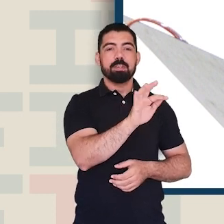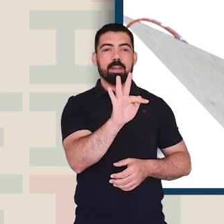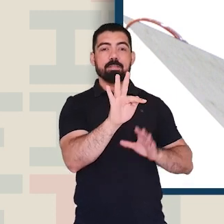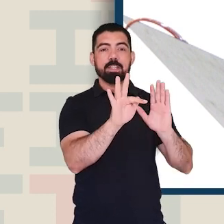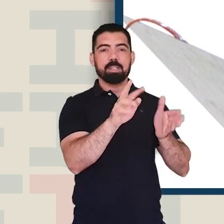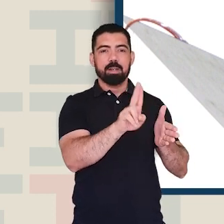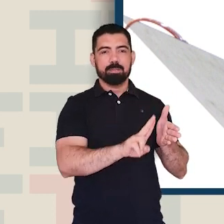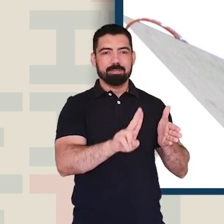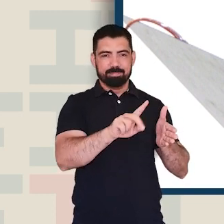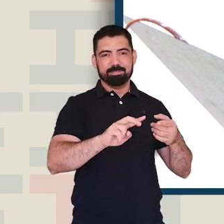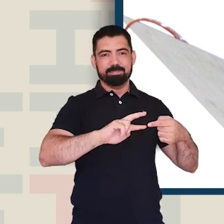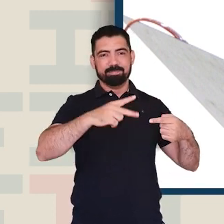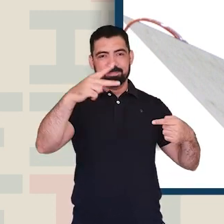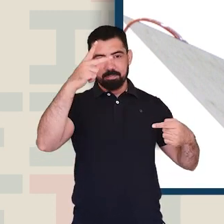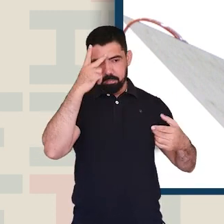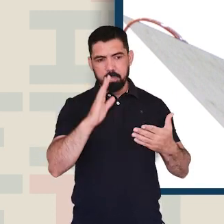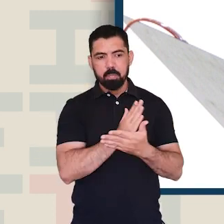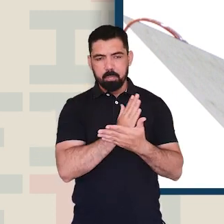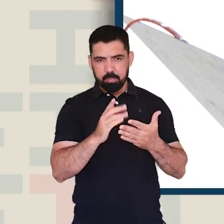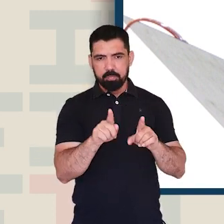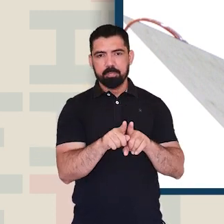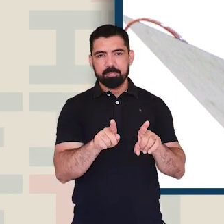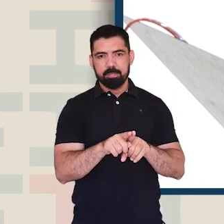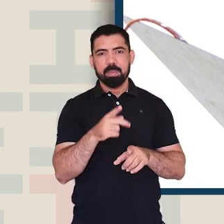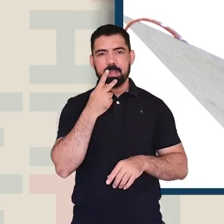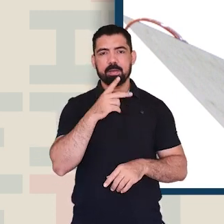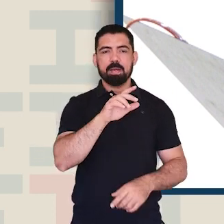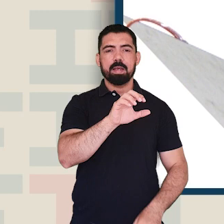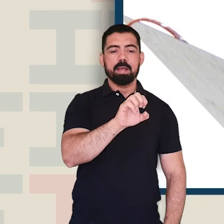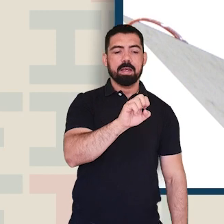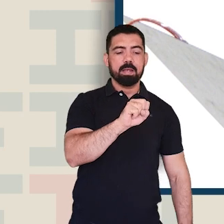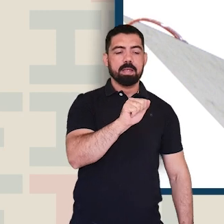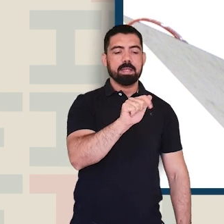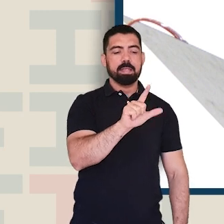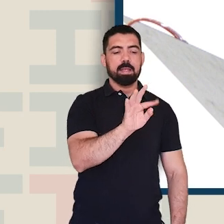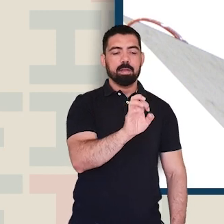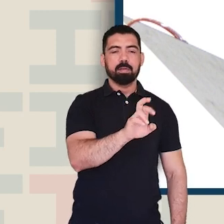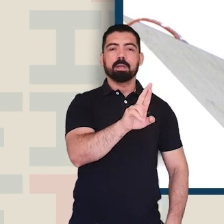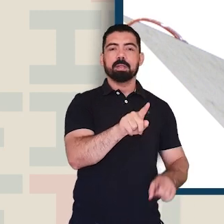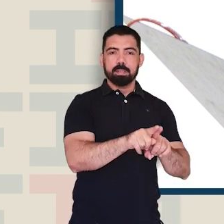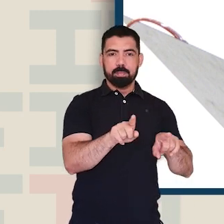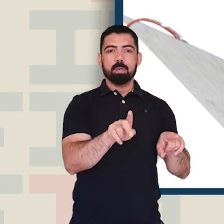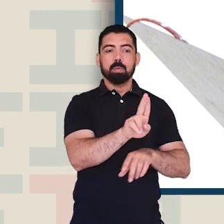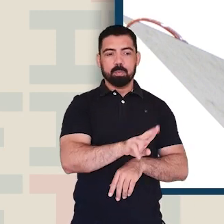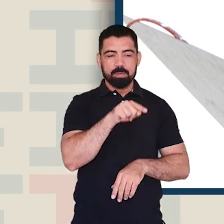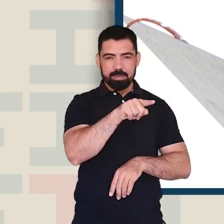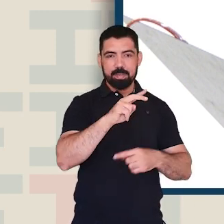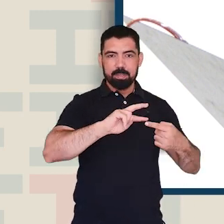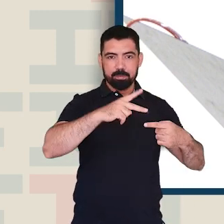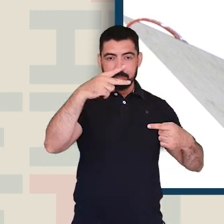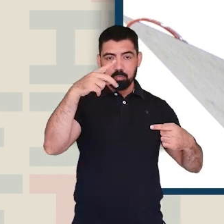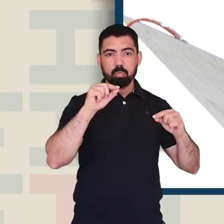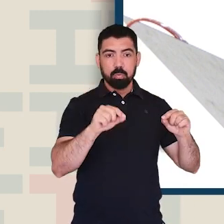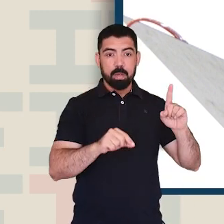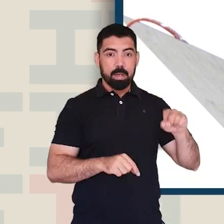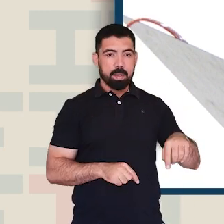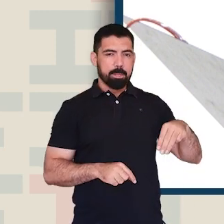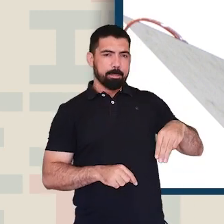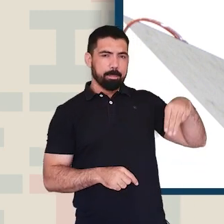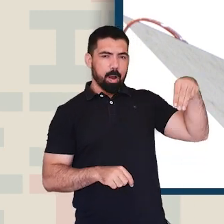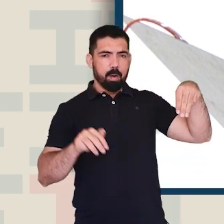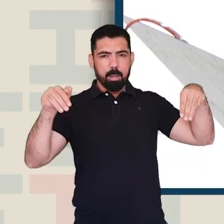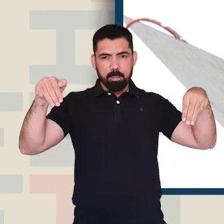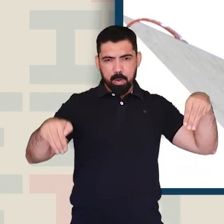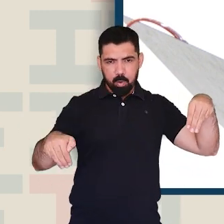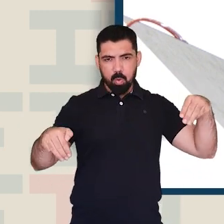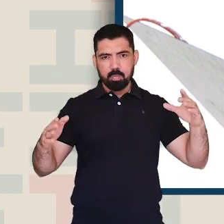escala, né, e alguns músicos de rock, que eles chamam de Southern Rock, também usava essa escala, que é uma escala que fica entre o maior e o